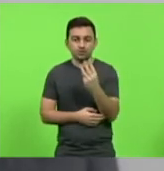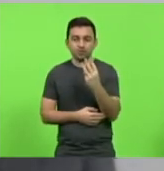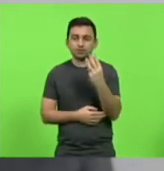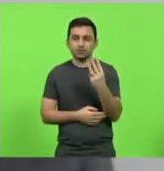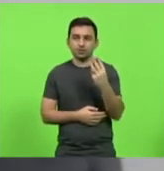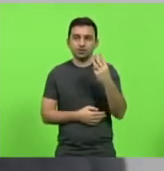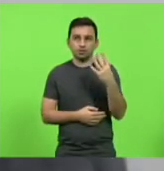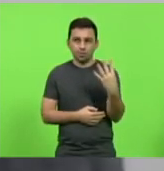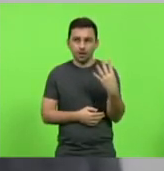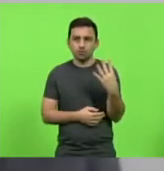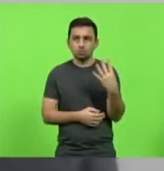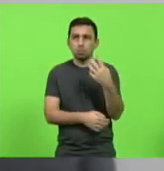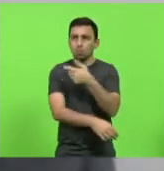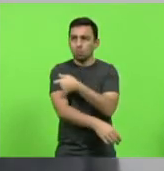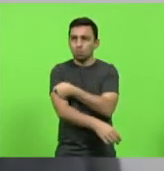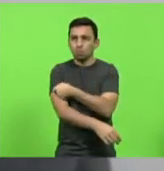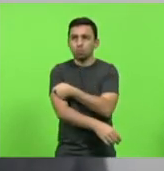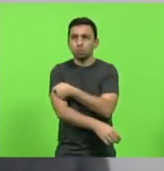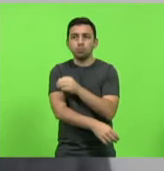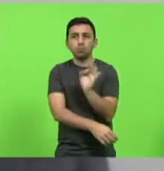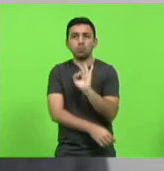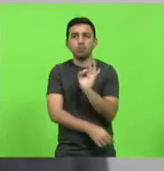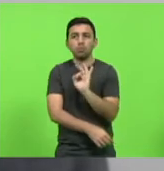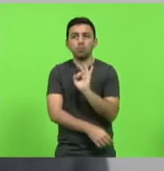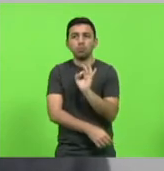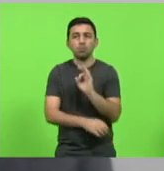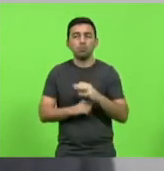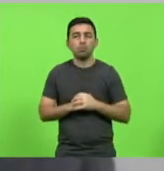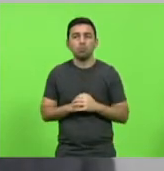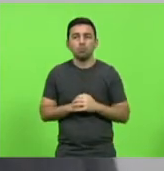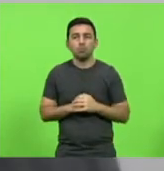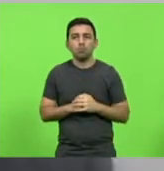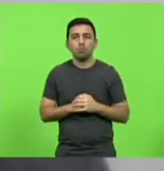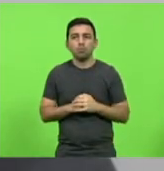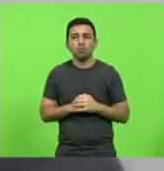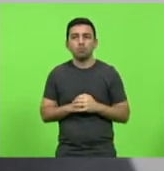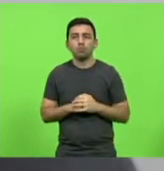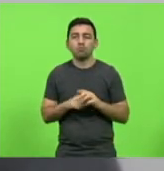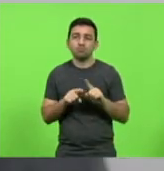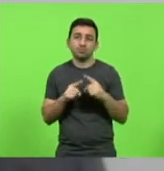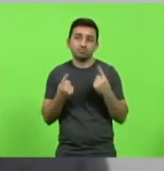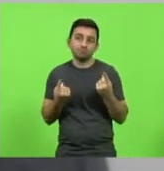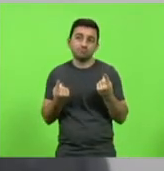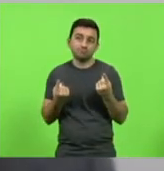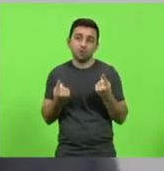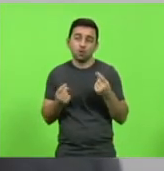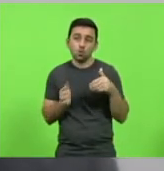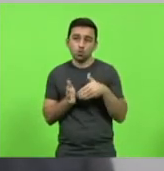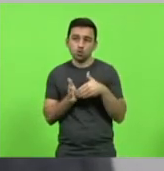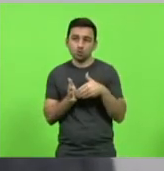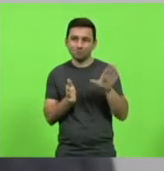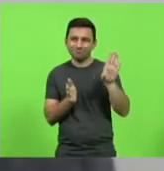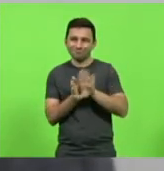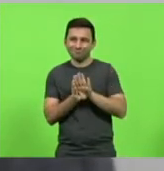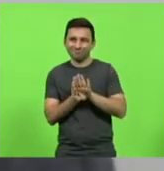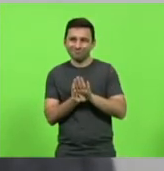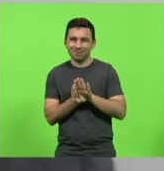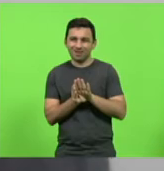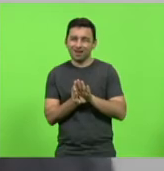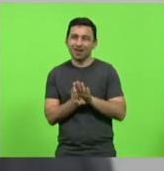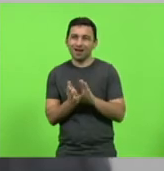672.334 doses ainda não aplicadas, sendo que, no caso, a última remessa chegou nessa